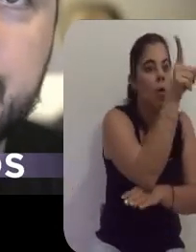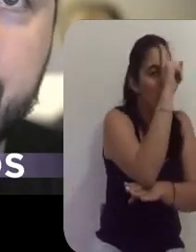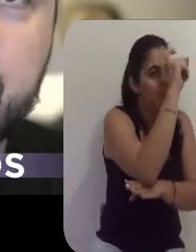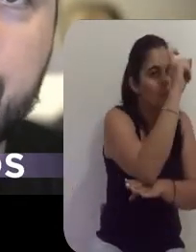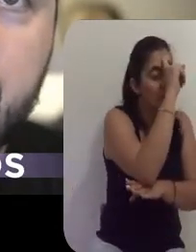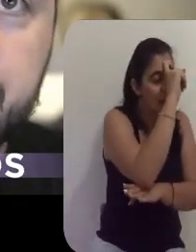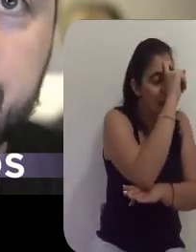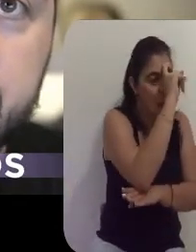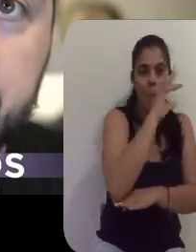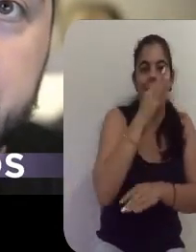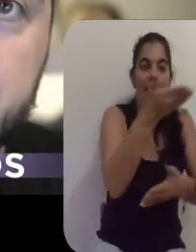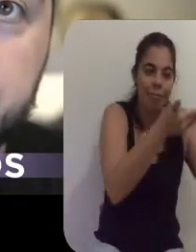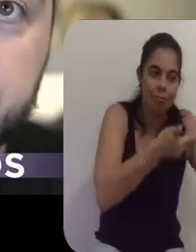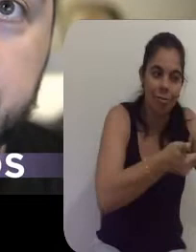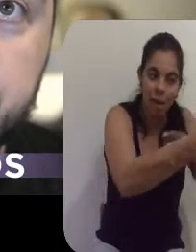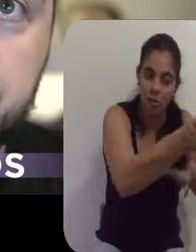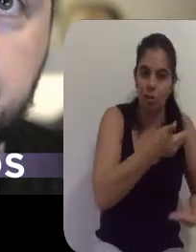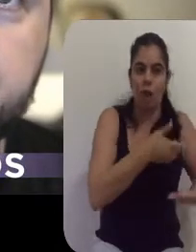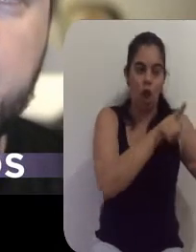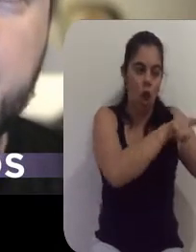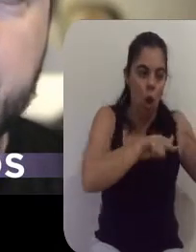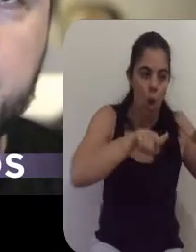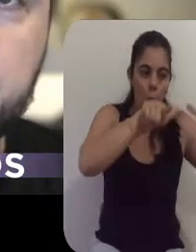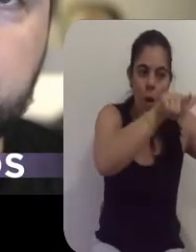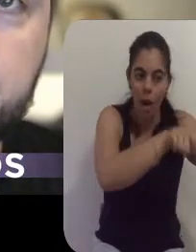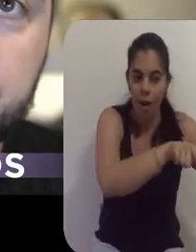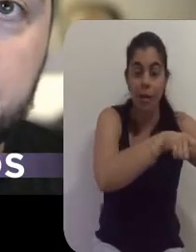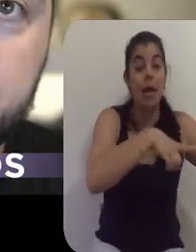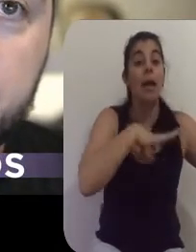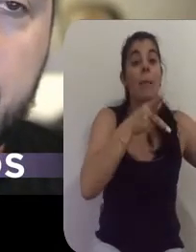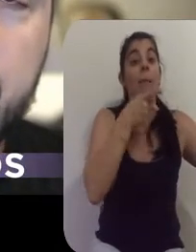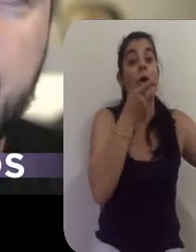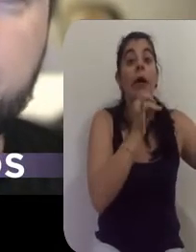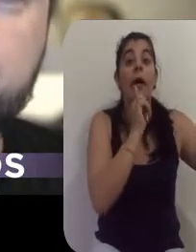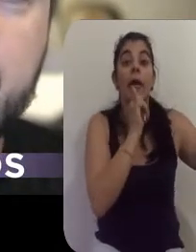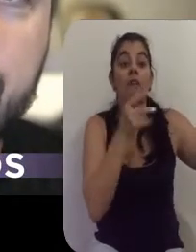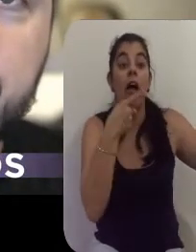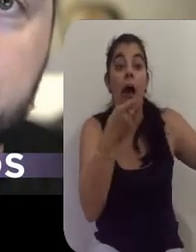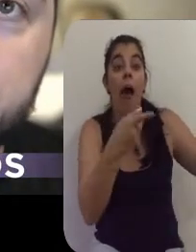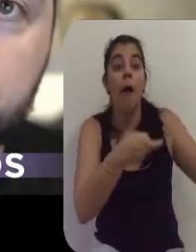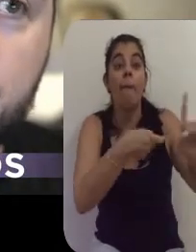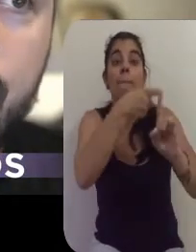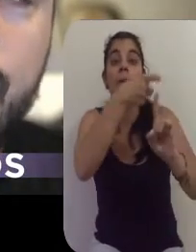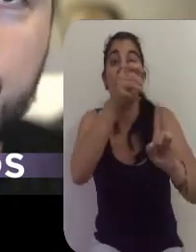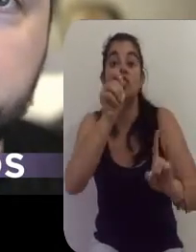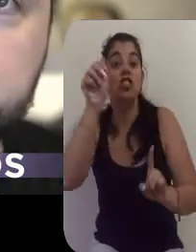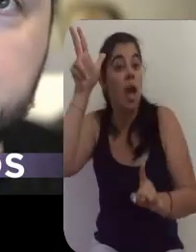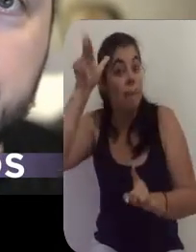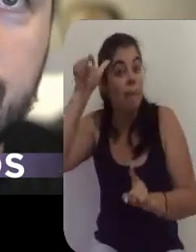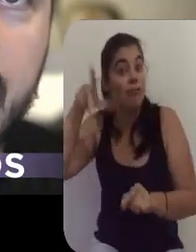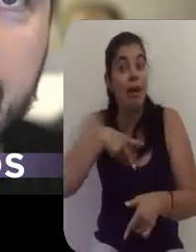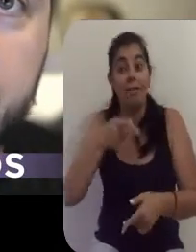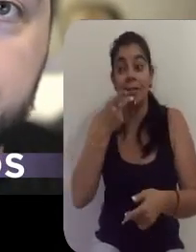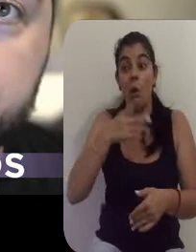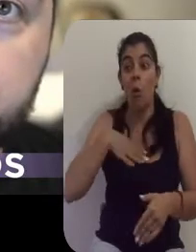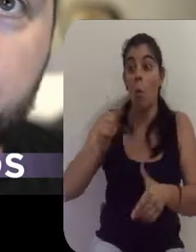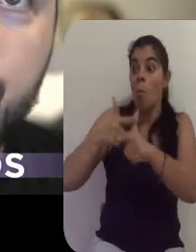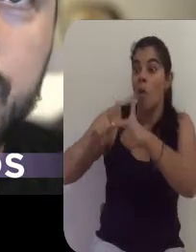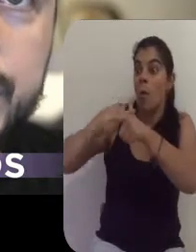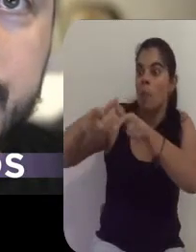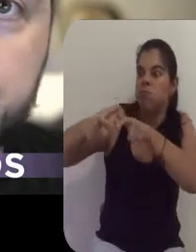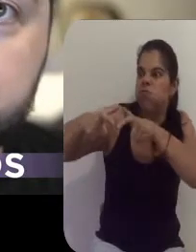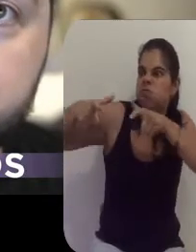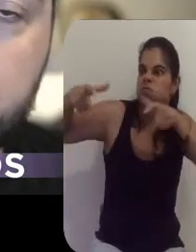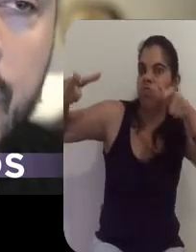a gente deve ter o colapso do sistema de saúde. Então, por favor, não fique contando com curas, com gargarejo,